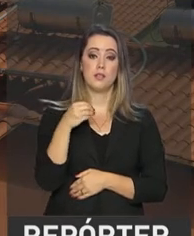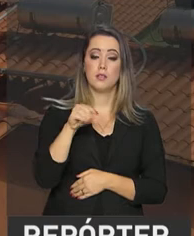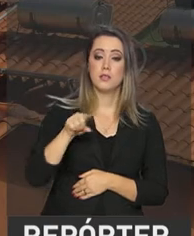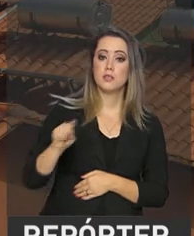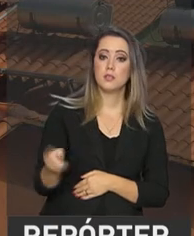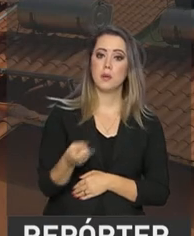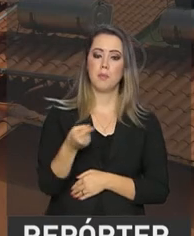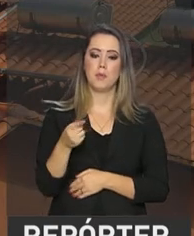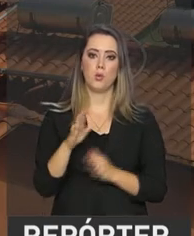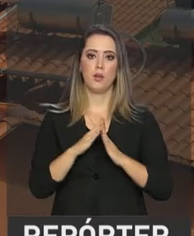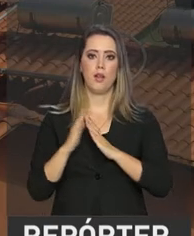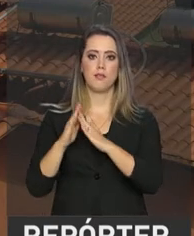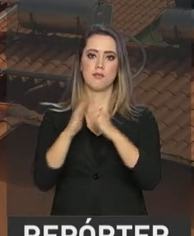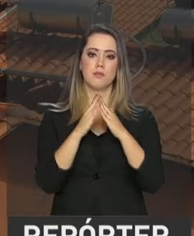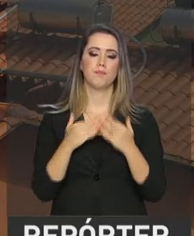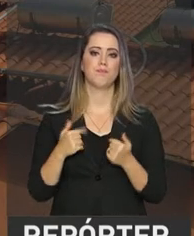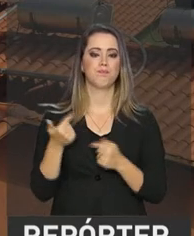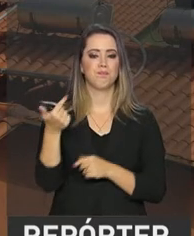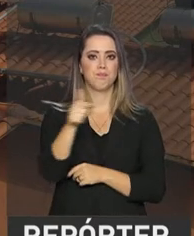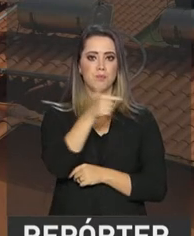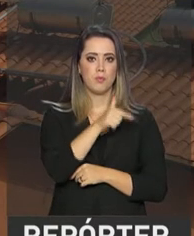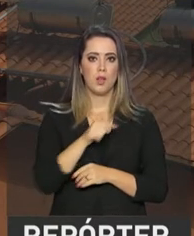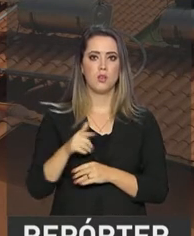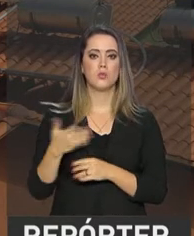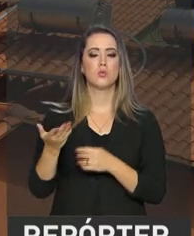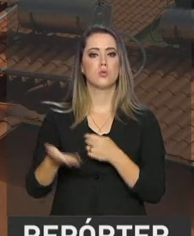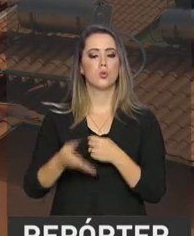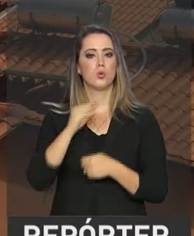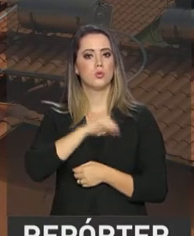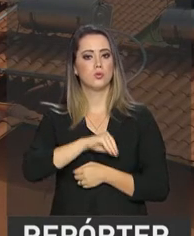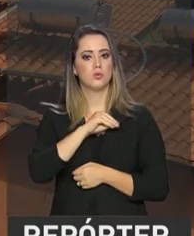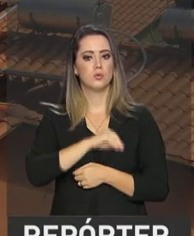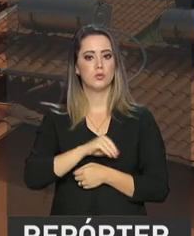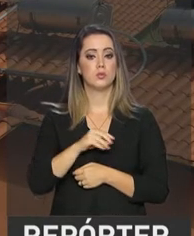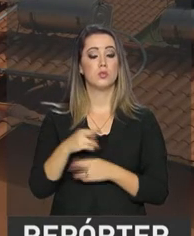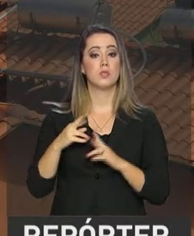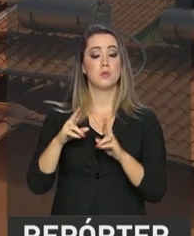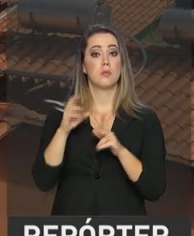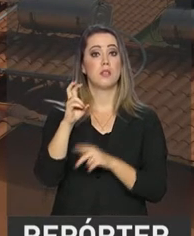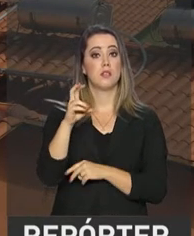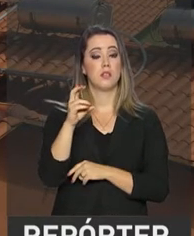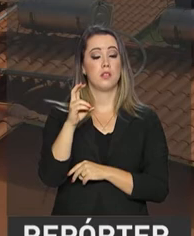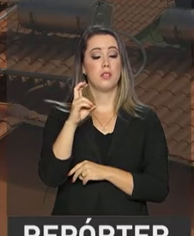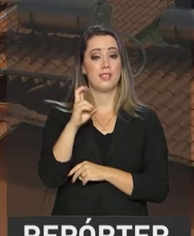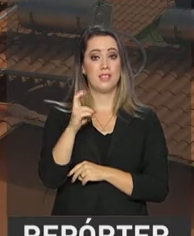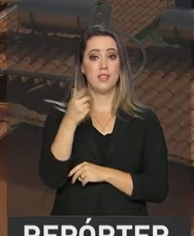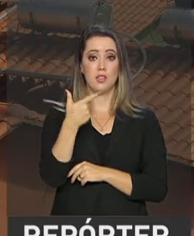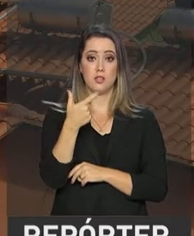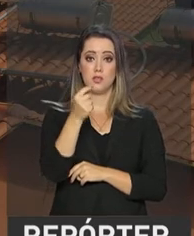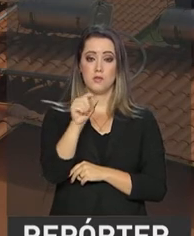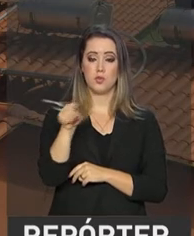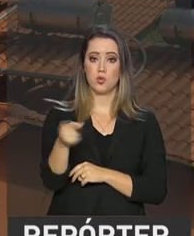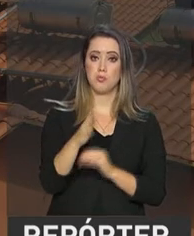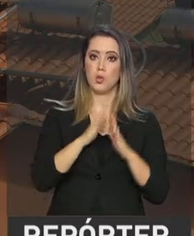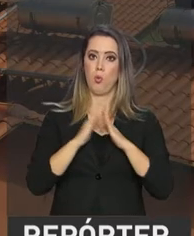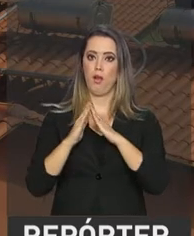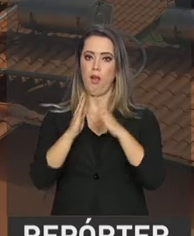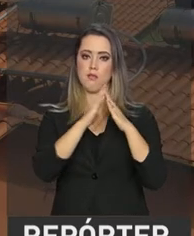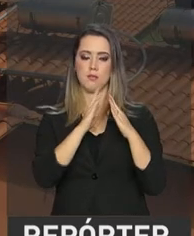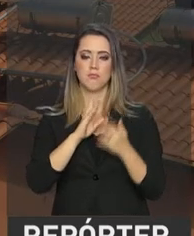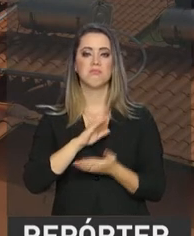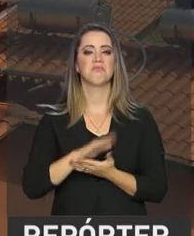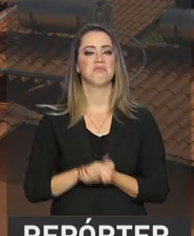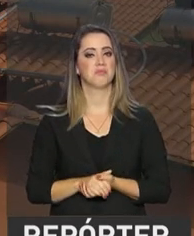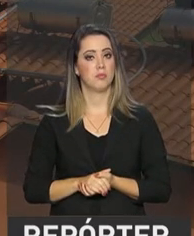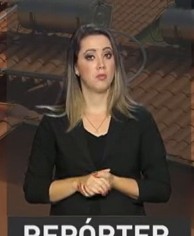mil unidades para as demais faixas são esperadas 520 mil casas segundo o ministro das cidades